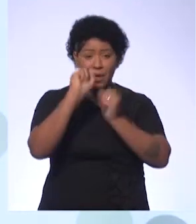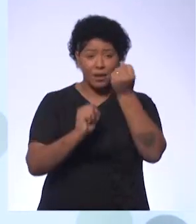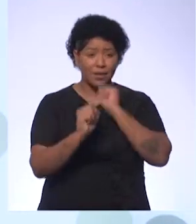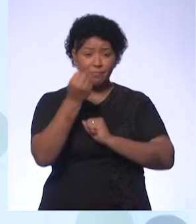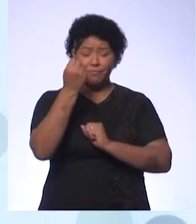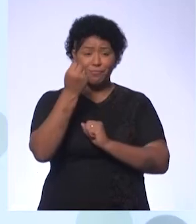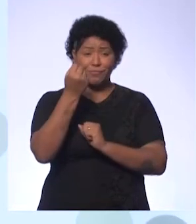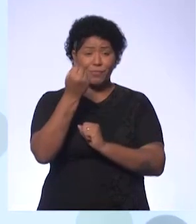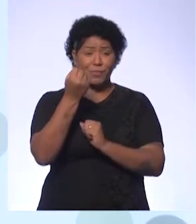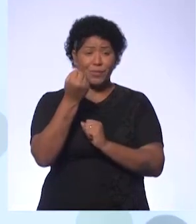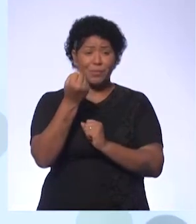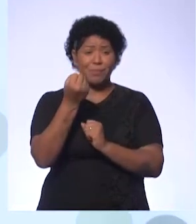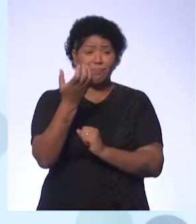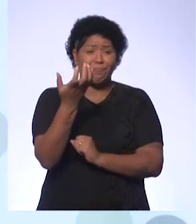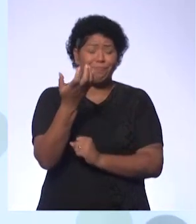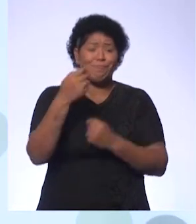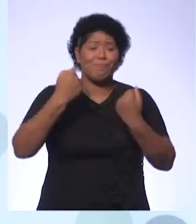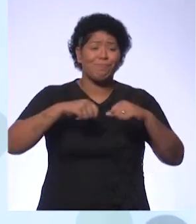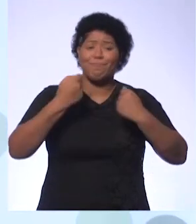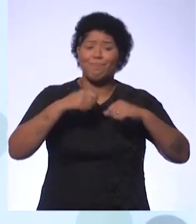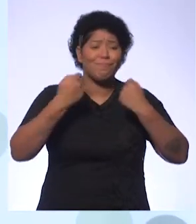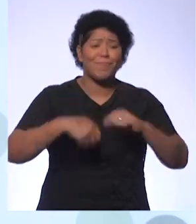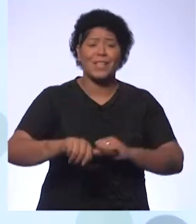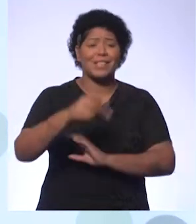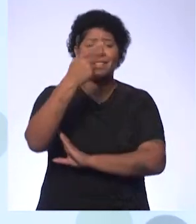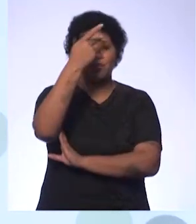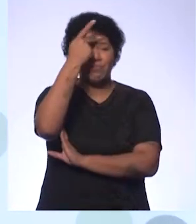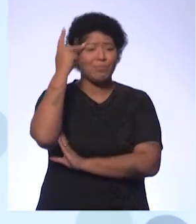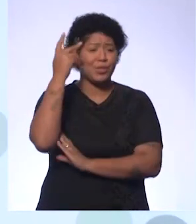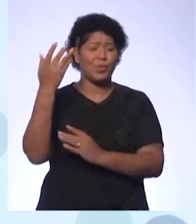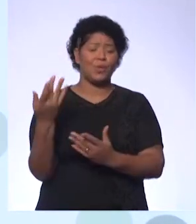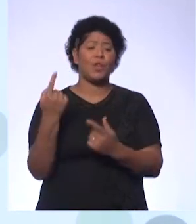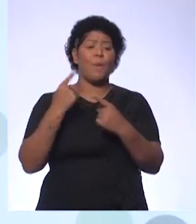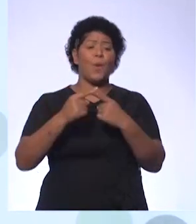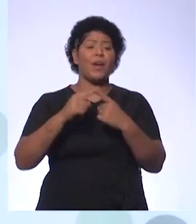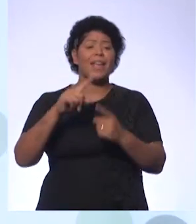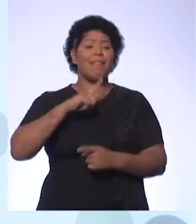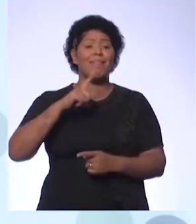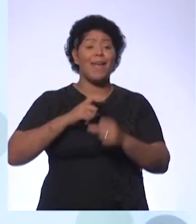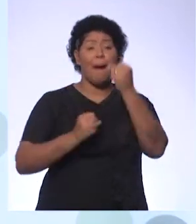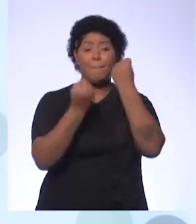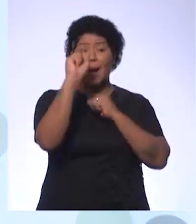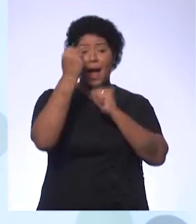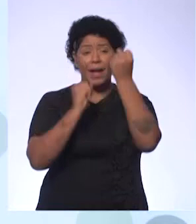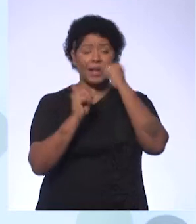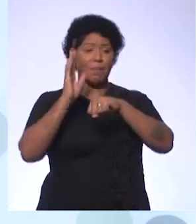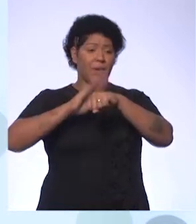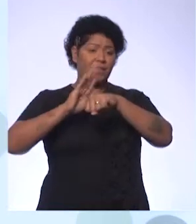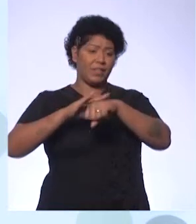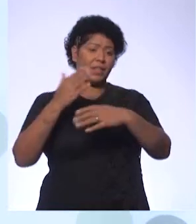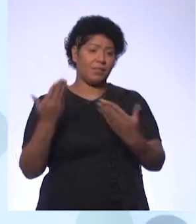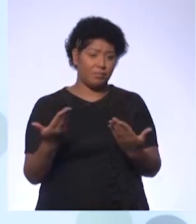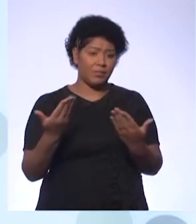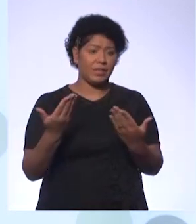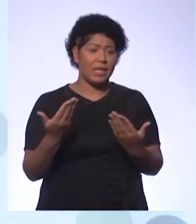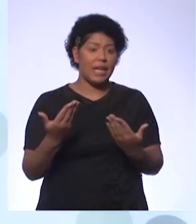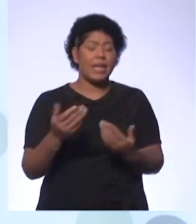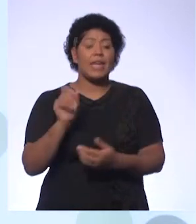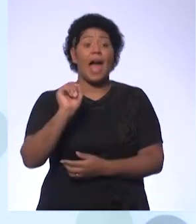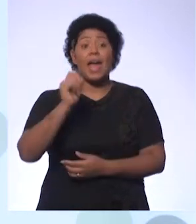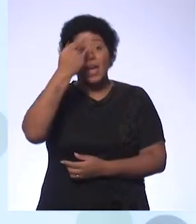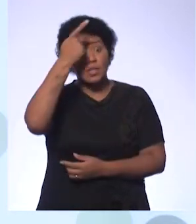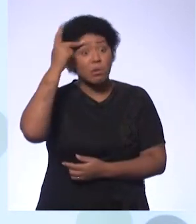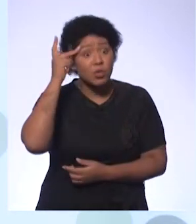E aí, essa máquina, lado positivo, ela vai otimizar o processo de produção. Nós temos muito mais produtos em um tempo menor